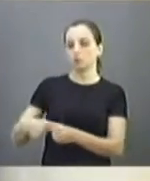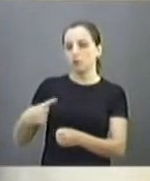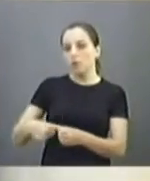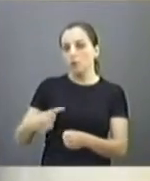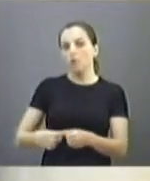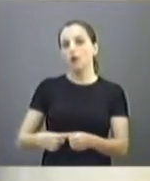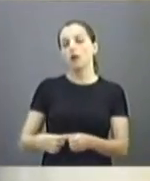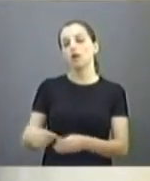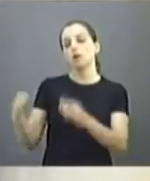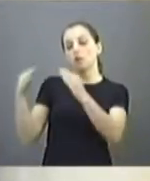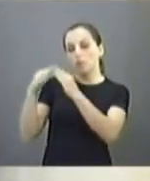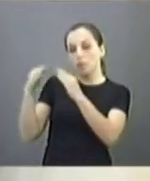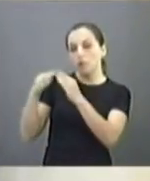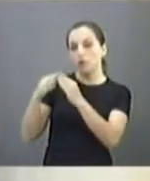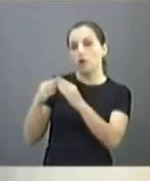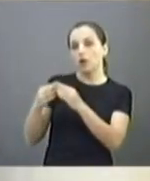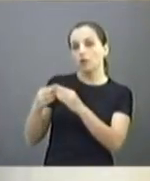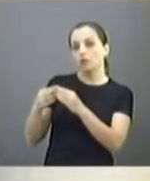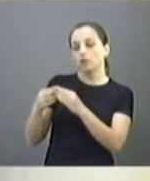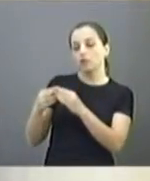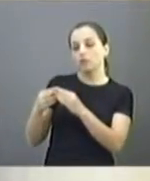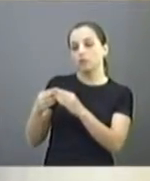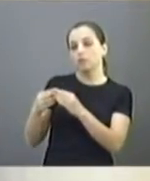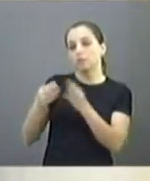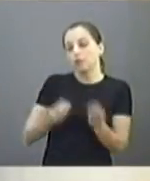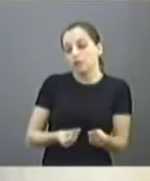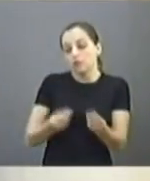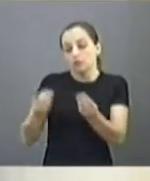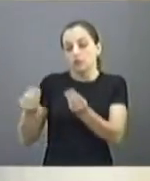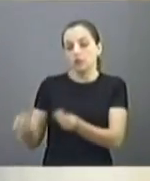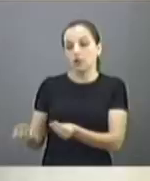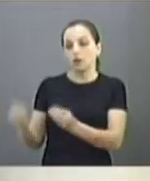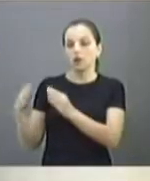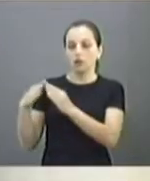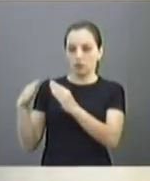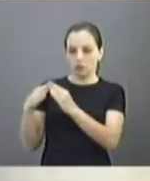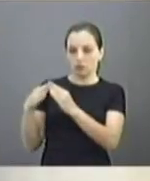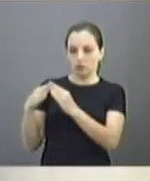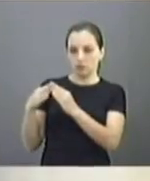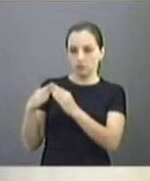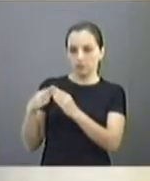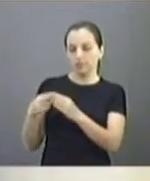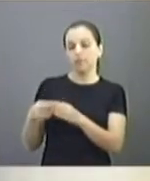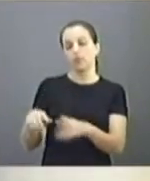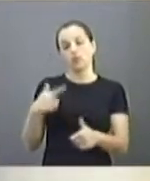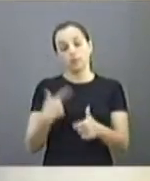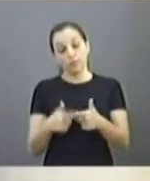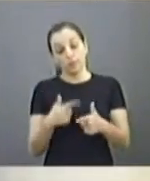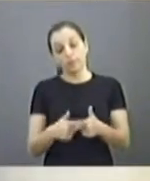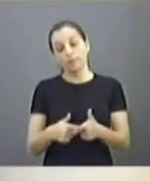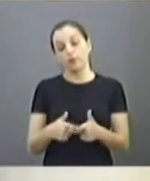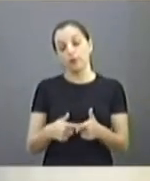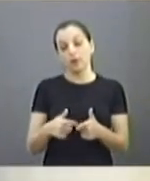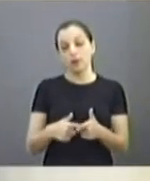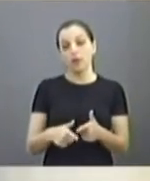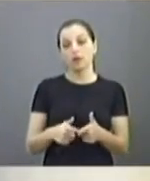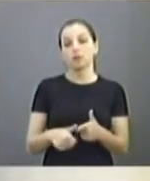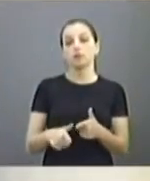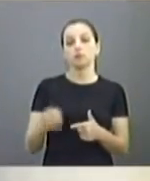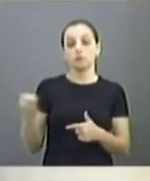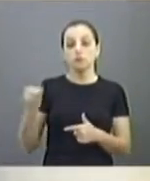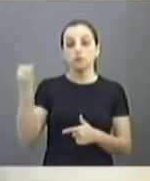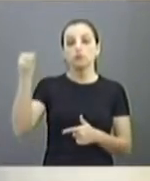elas moravam antes de ser entregue às casas. Então isso é um problema sério, nós já